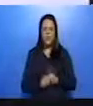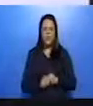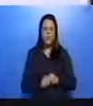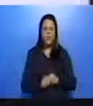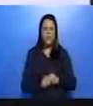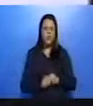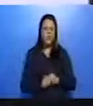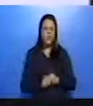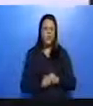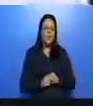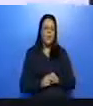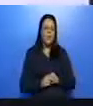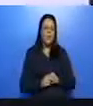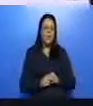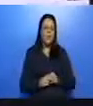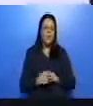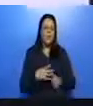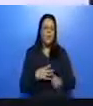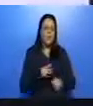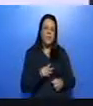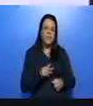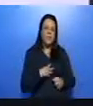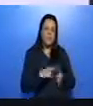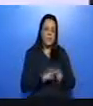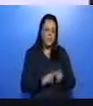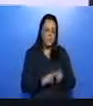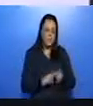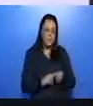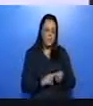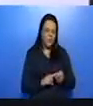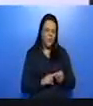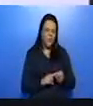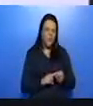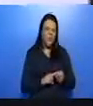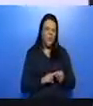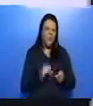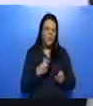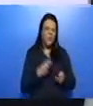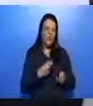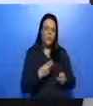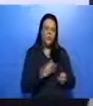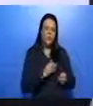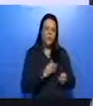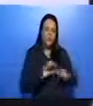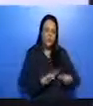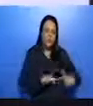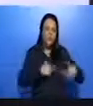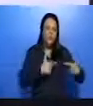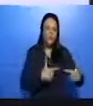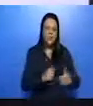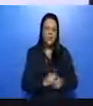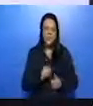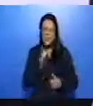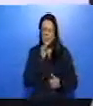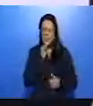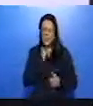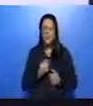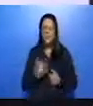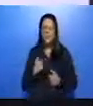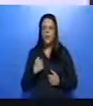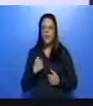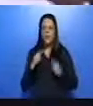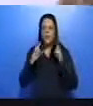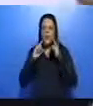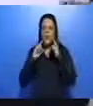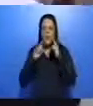de ação e não de estado. Virei o pescoço, ação. Virei uma menina melhor,